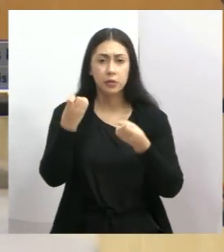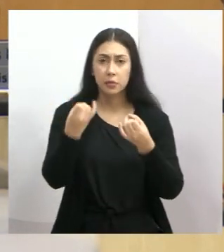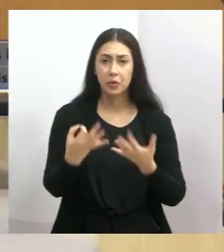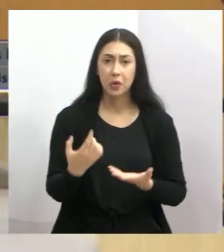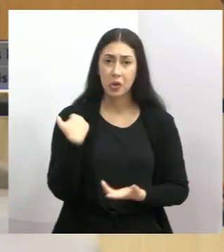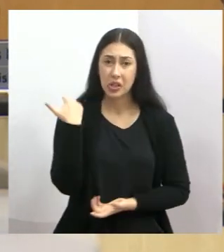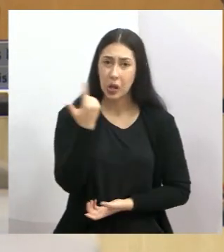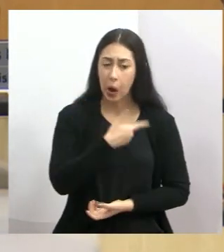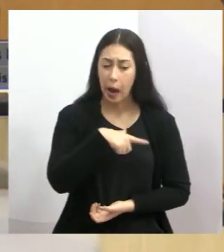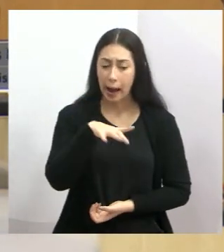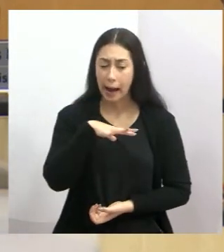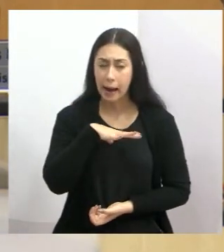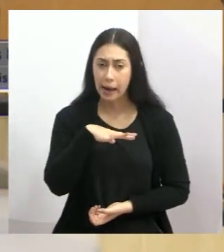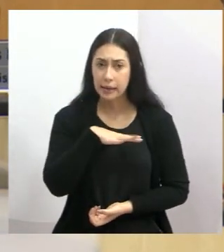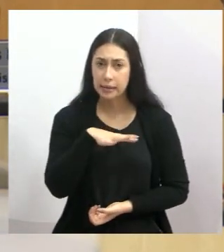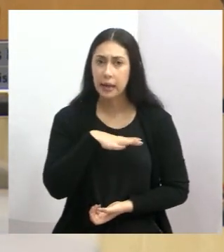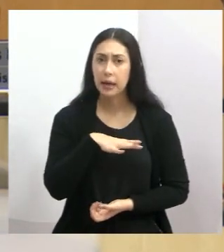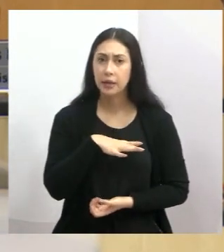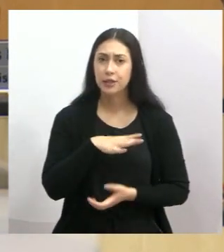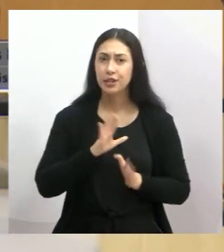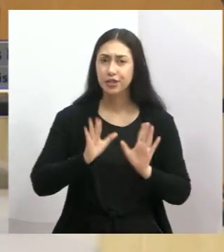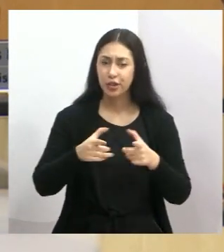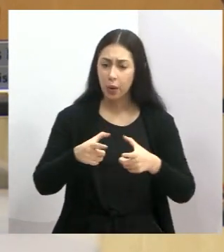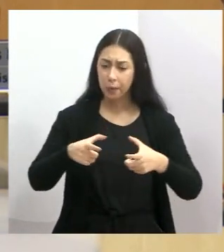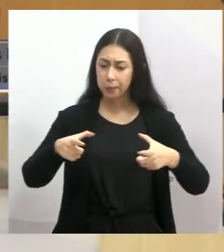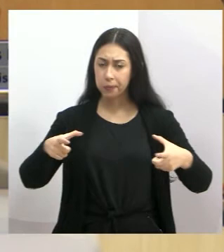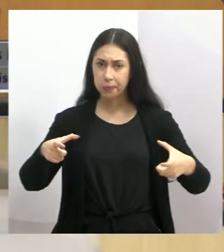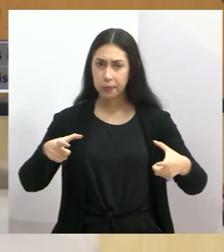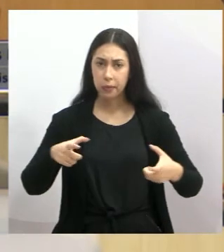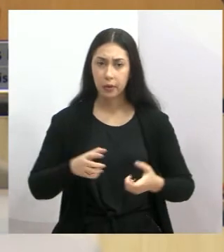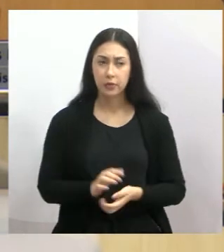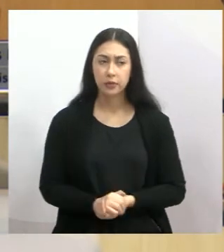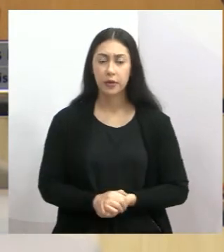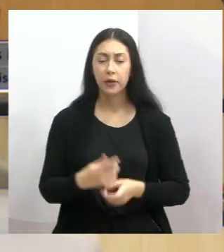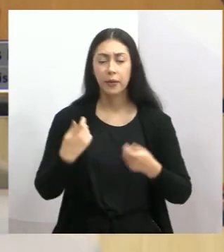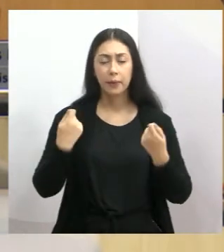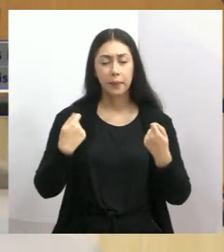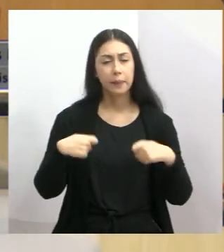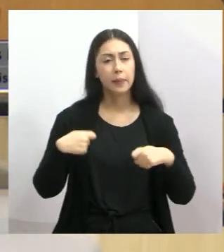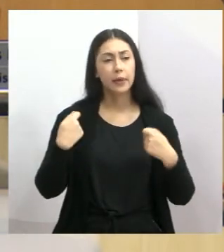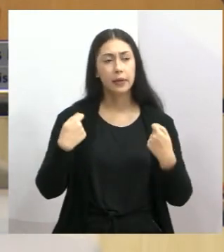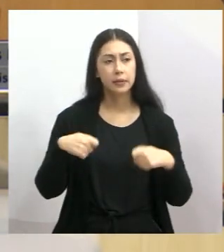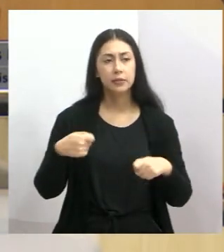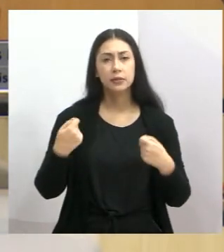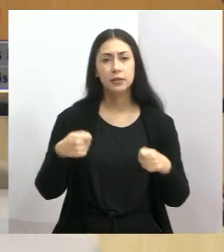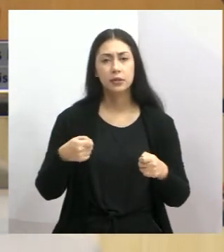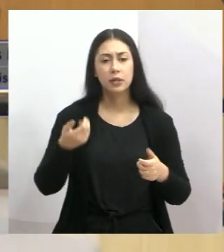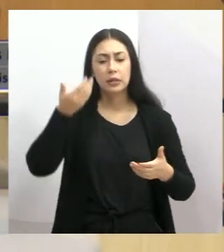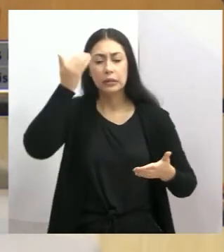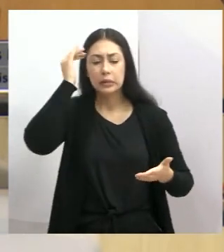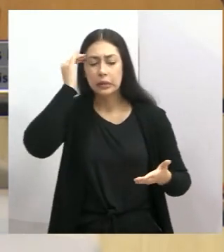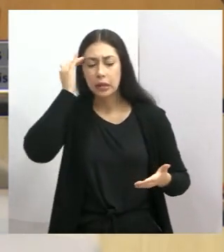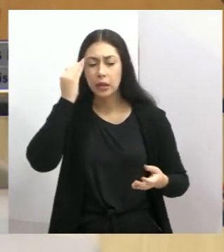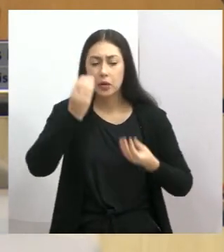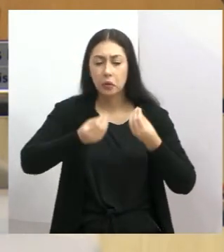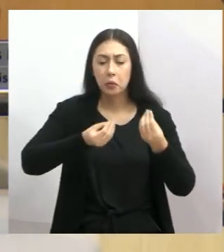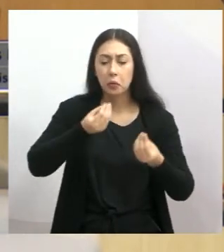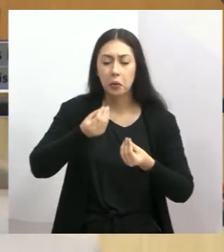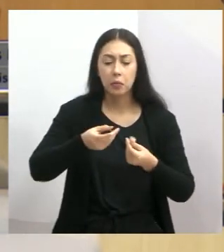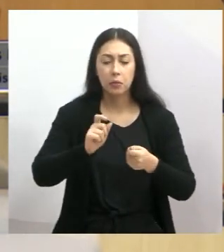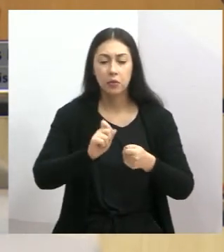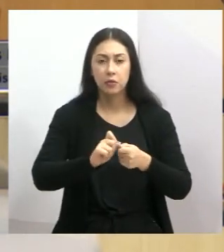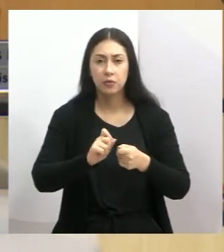cidade como a nossa que está em grande crescimento tem que ter já a noção do que está fazendo